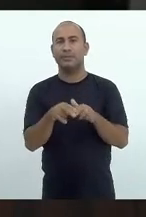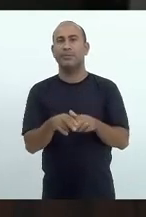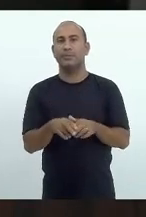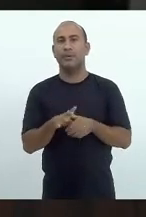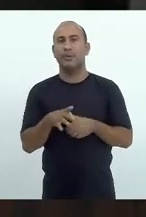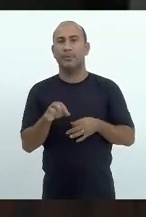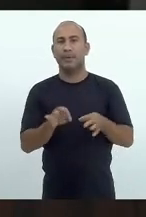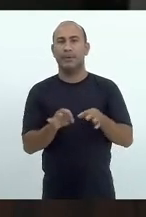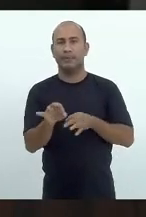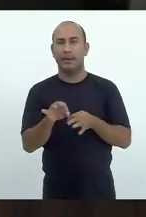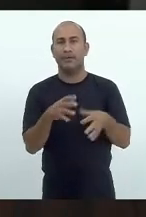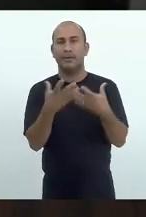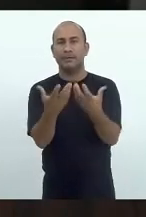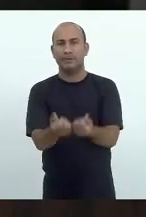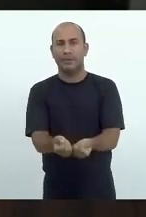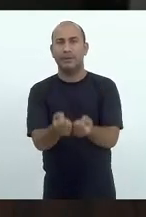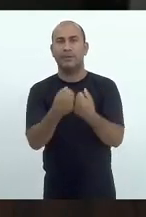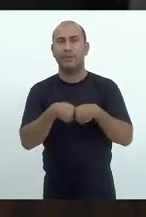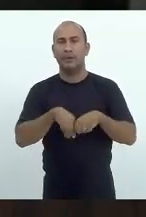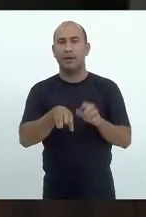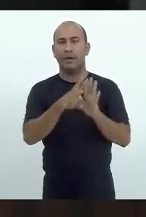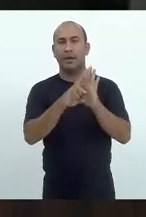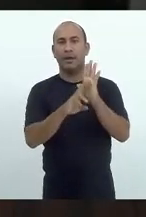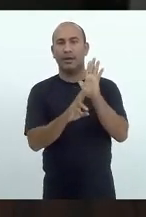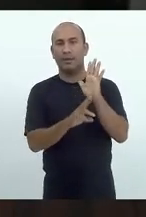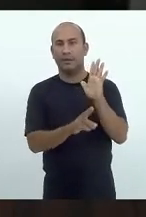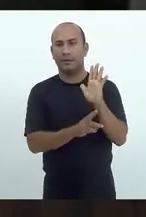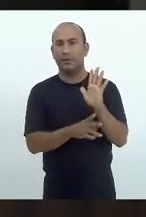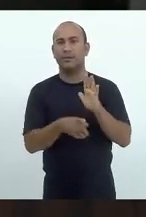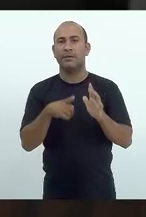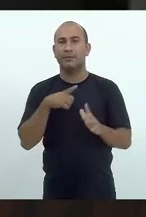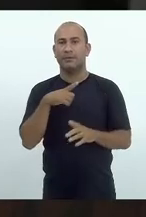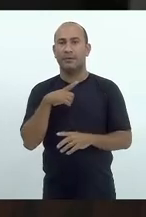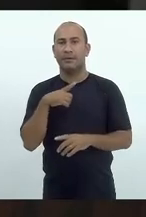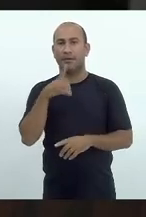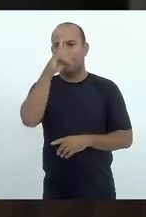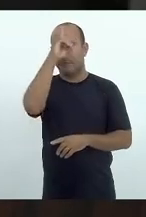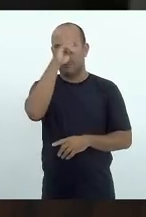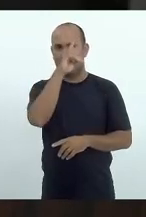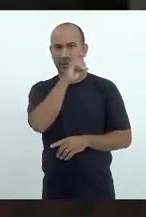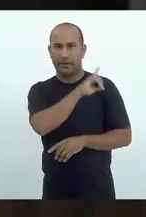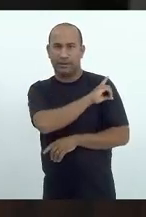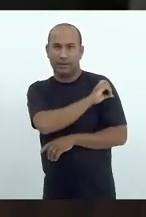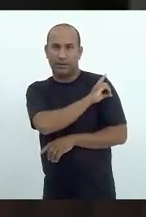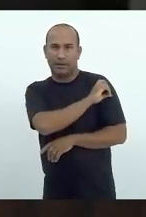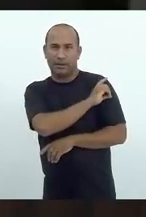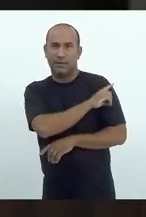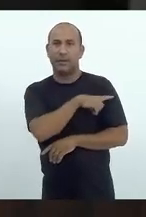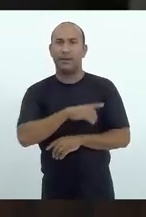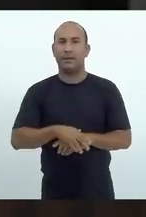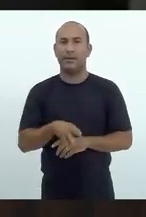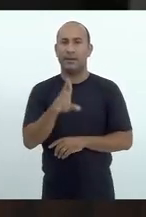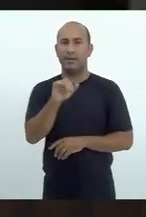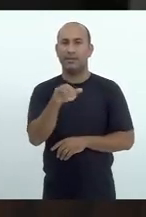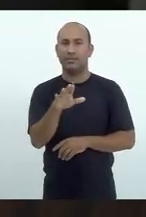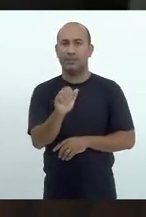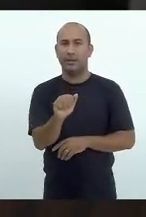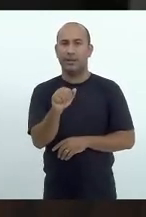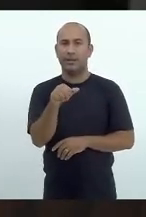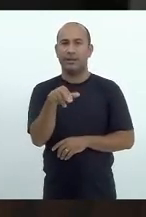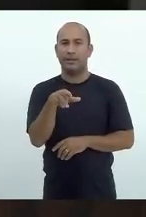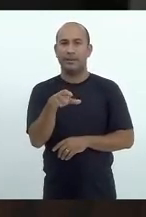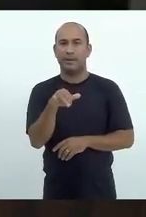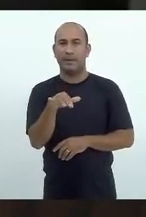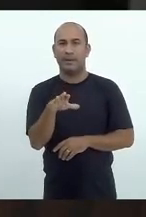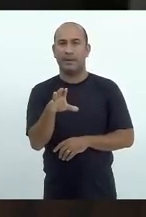Financeira e Controle favorável. Relatores, deputados Márcio Pacheco, Fermeira Rejane, Rosane Félix, Márcio Canella.